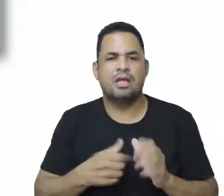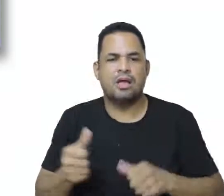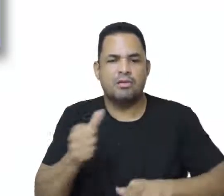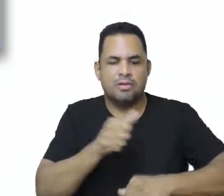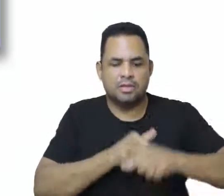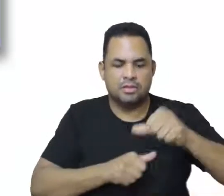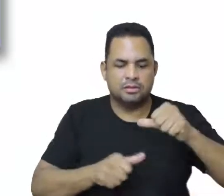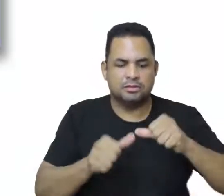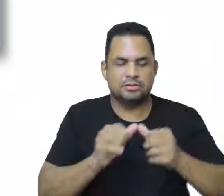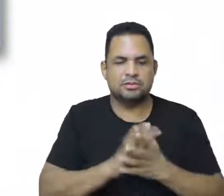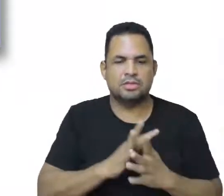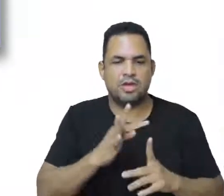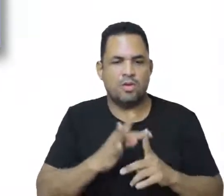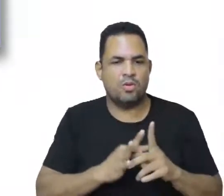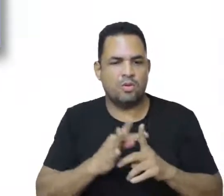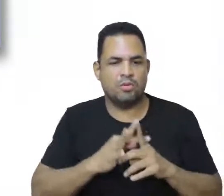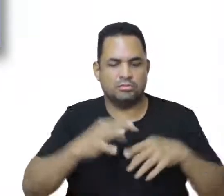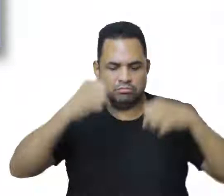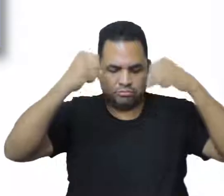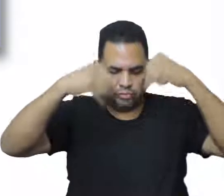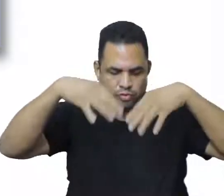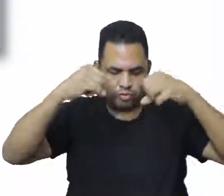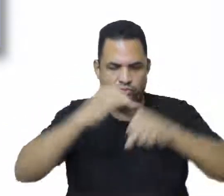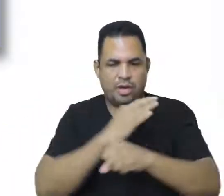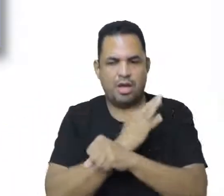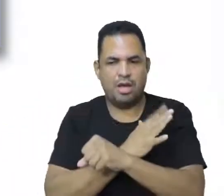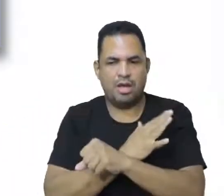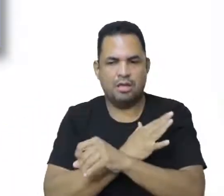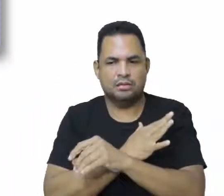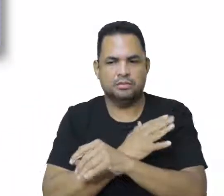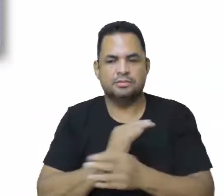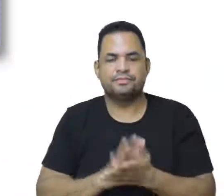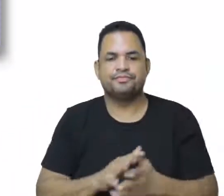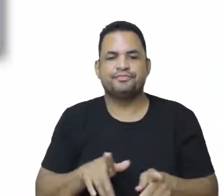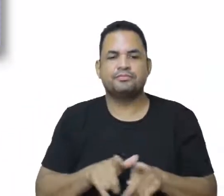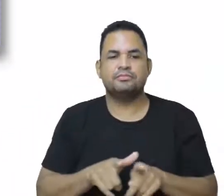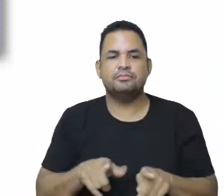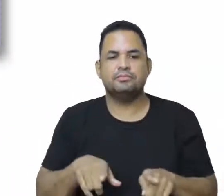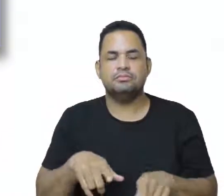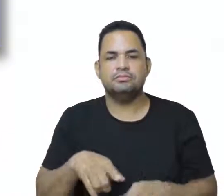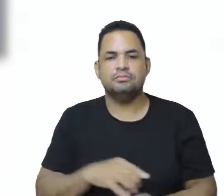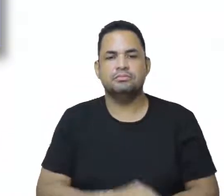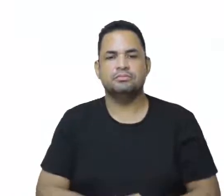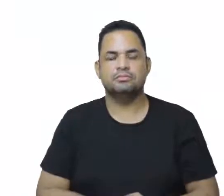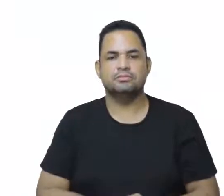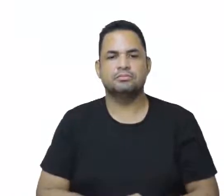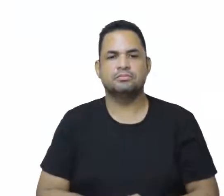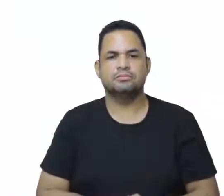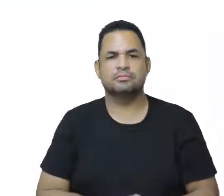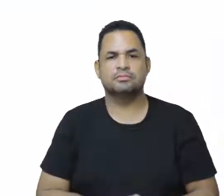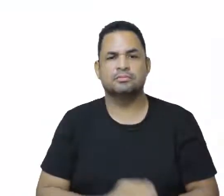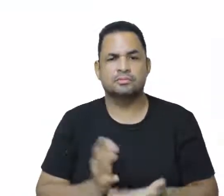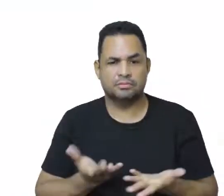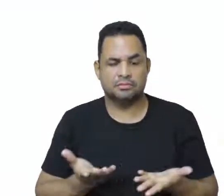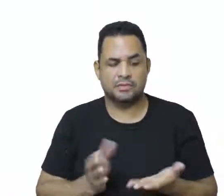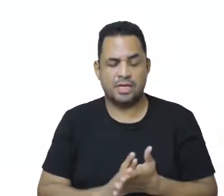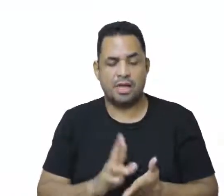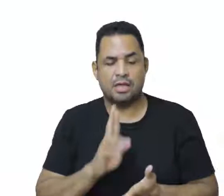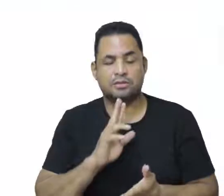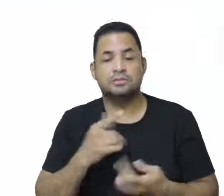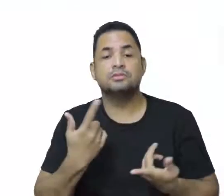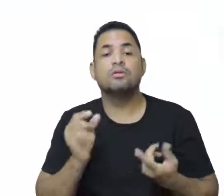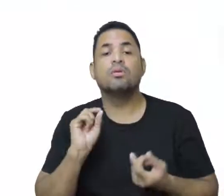térmica e chuva ácida, porque nós temos outros tipos de poluições, que isso é resultado de